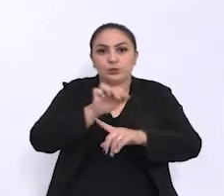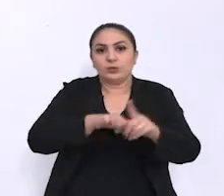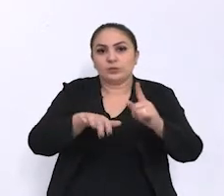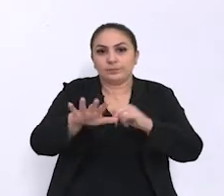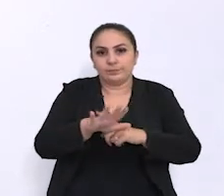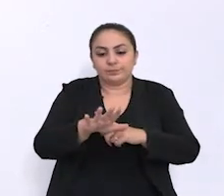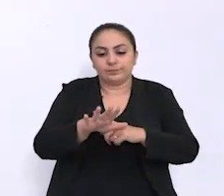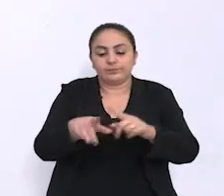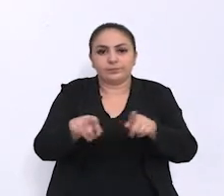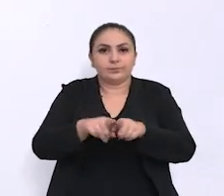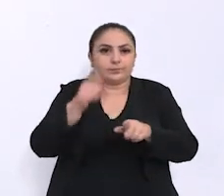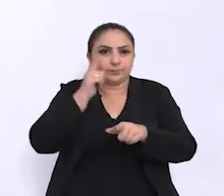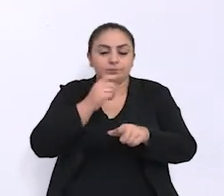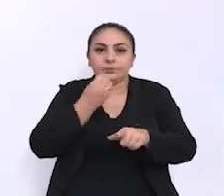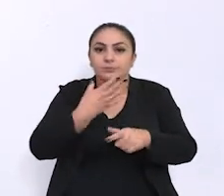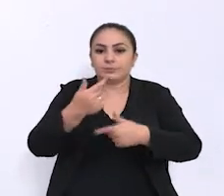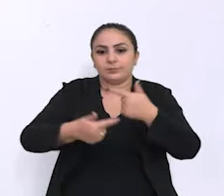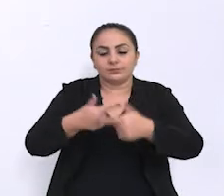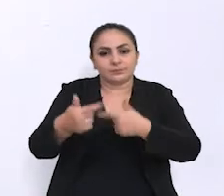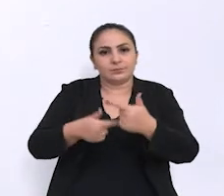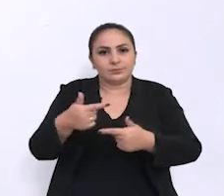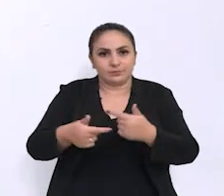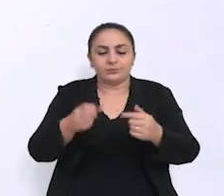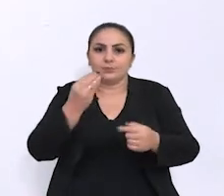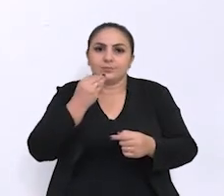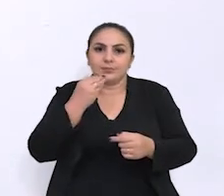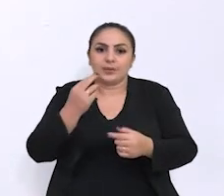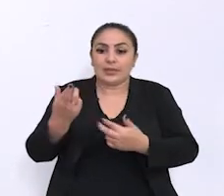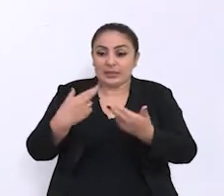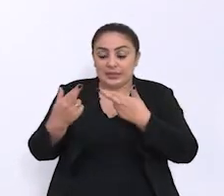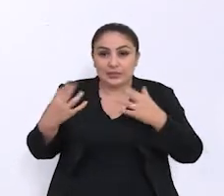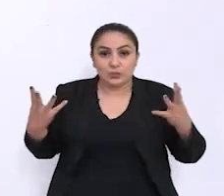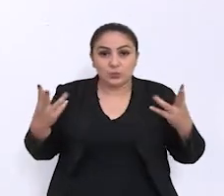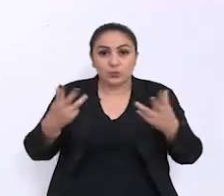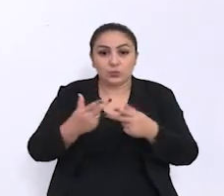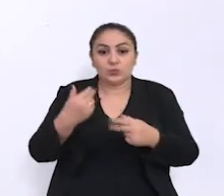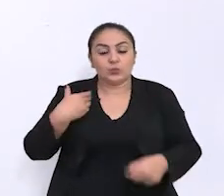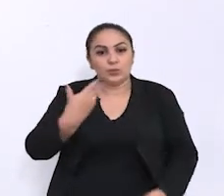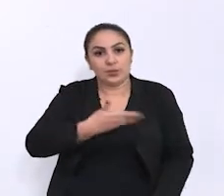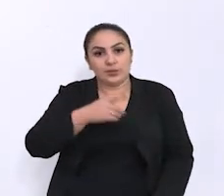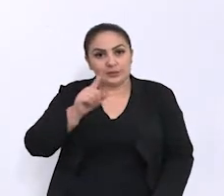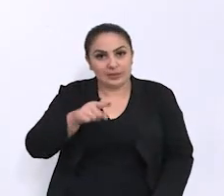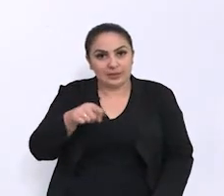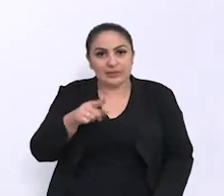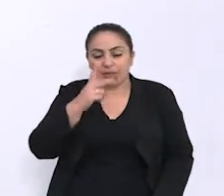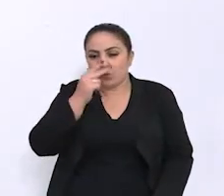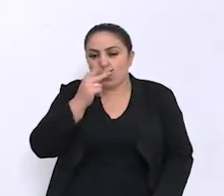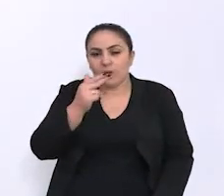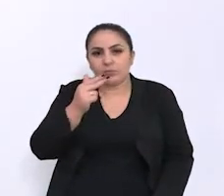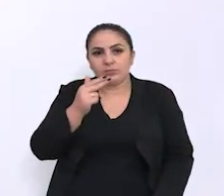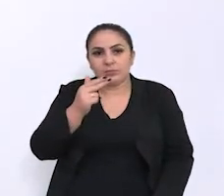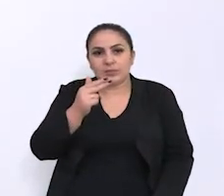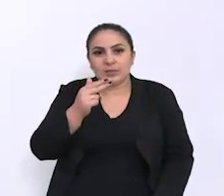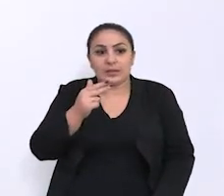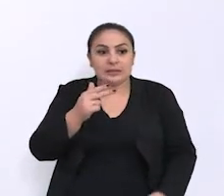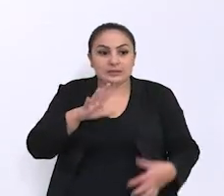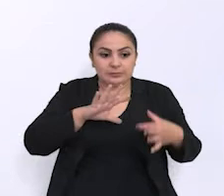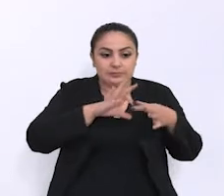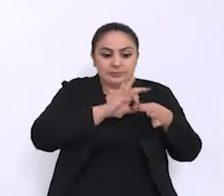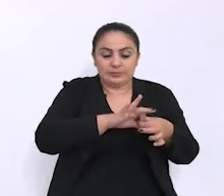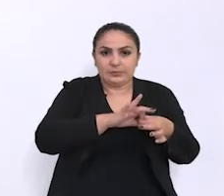para a sociedade para fazer um bom trabalho. E relação a gente sendo